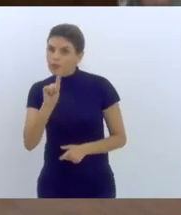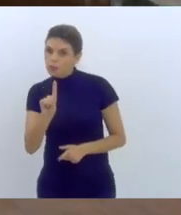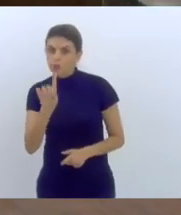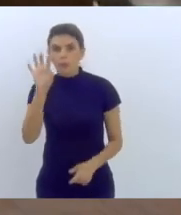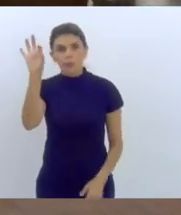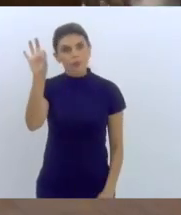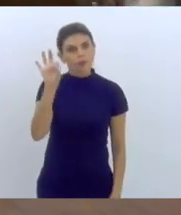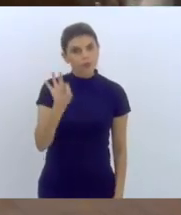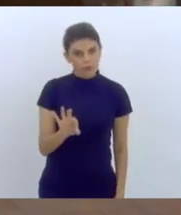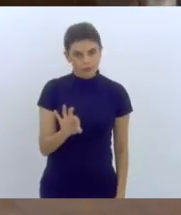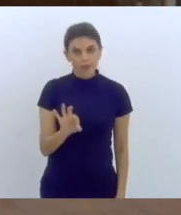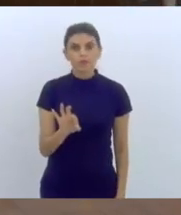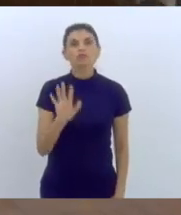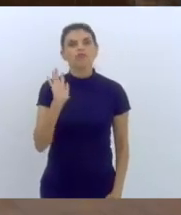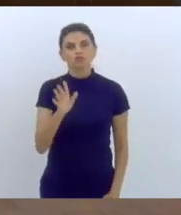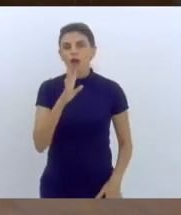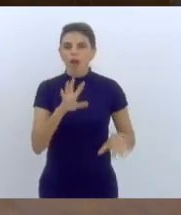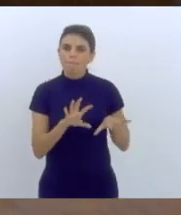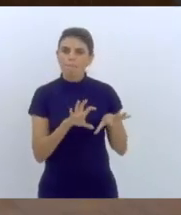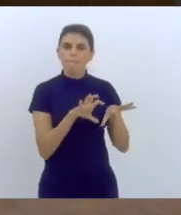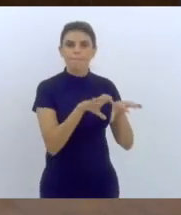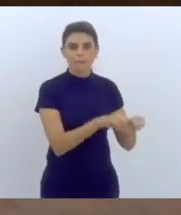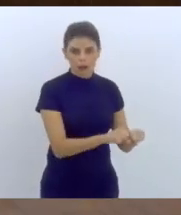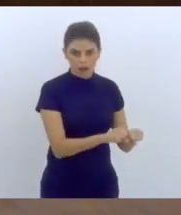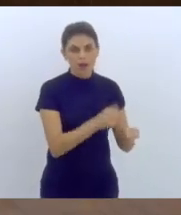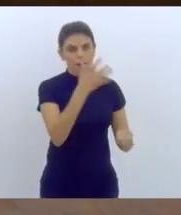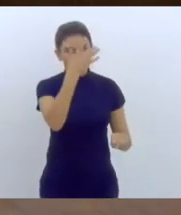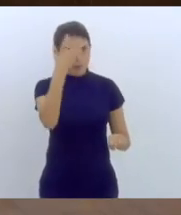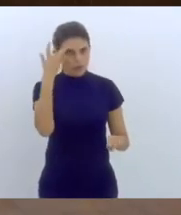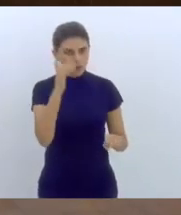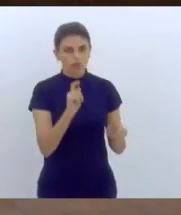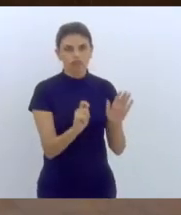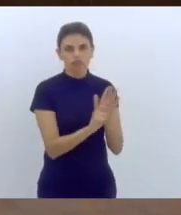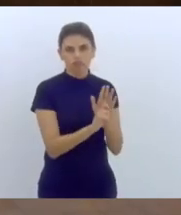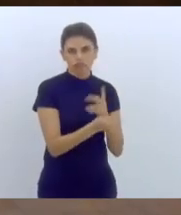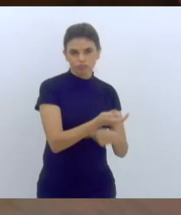81% são dominadas por traficantes,